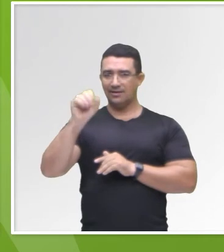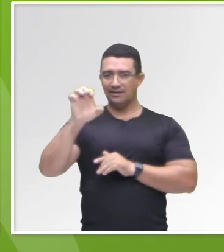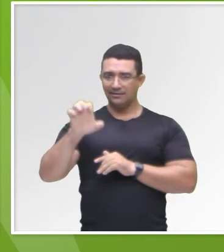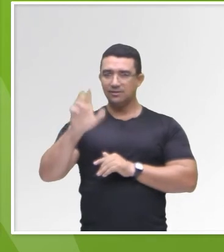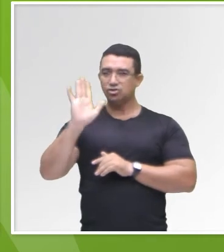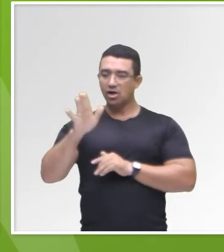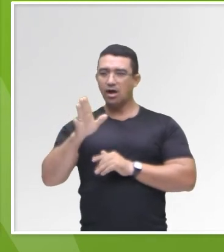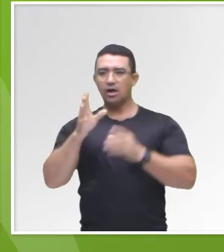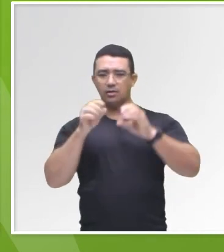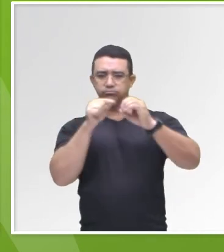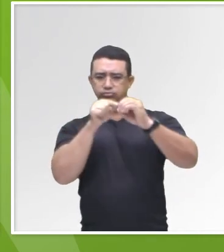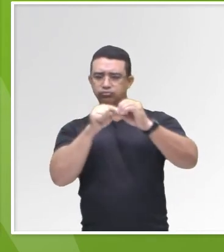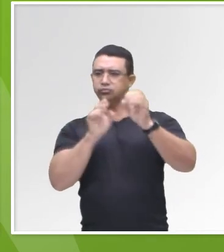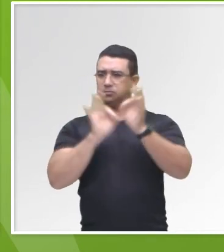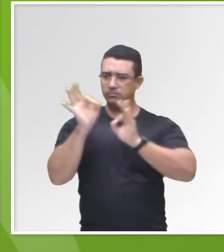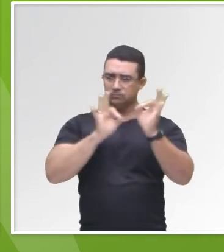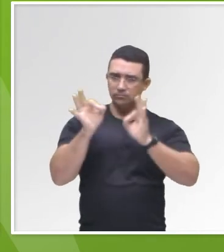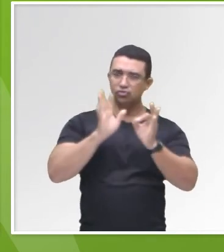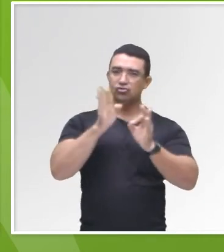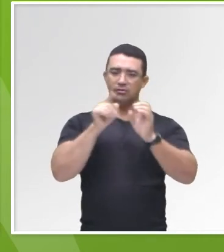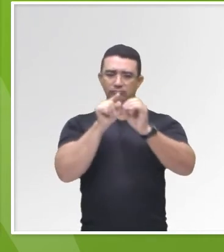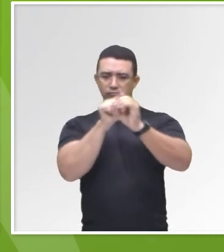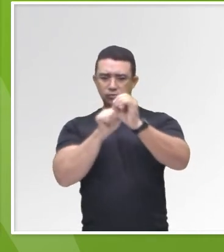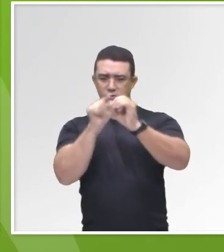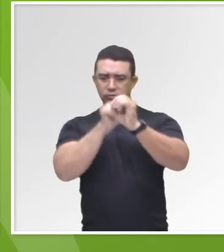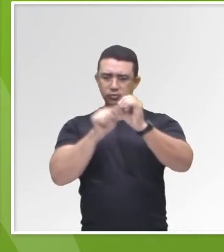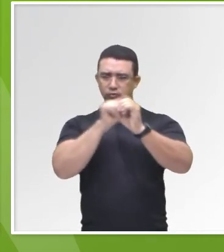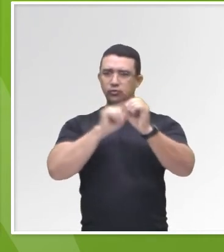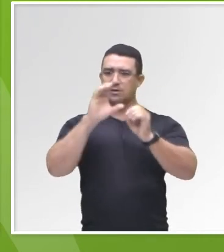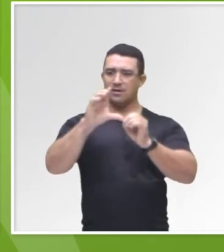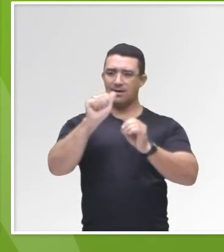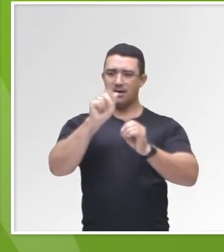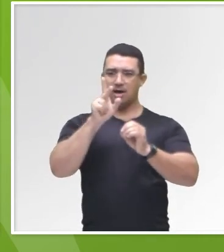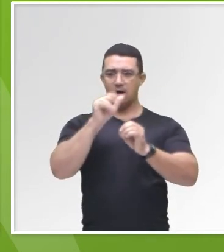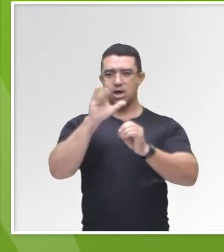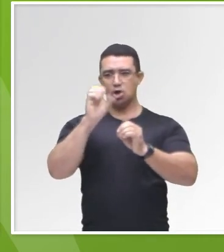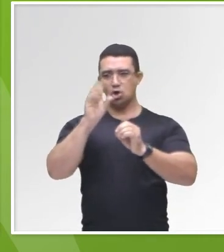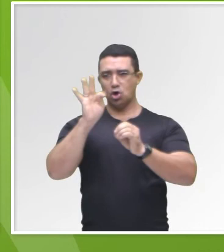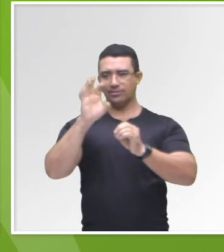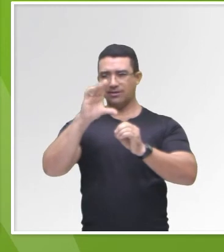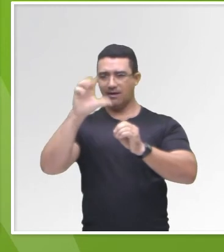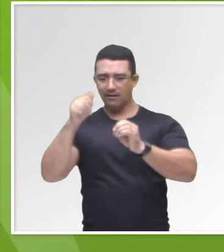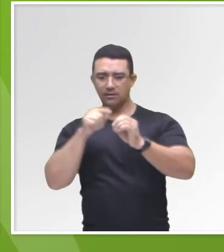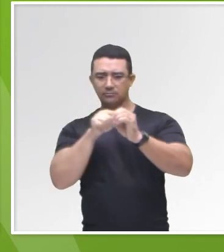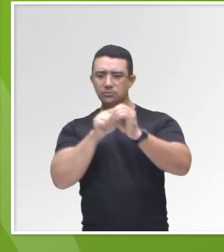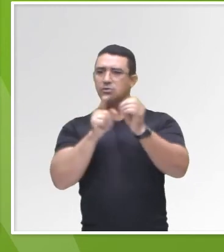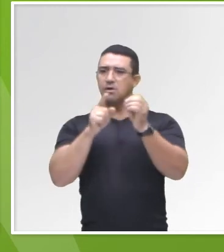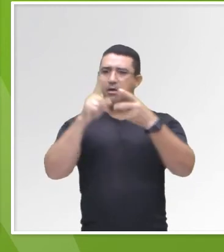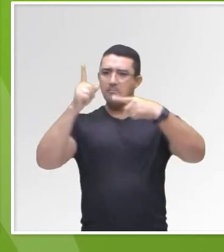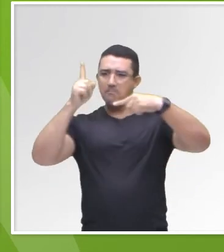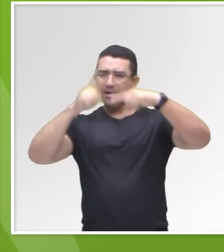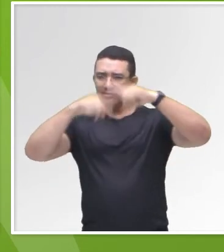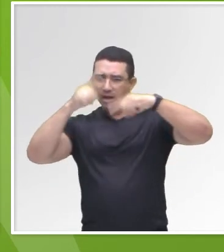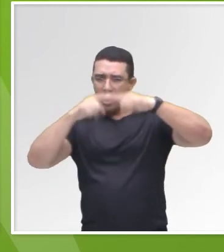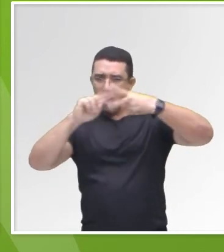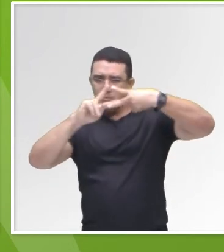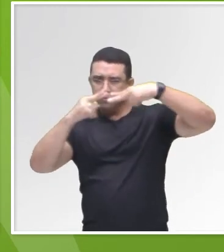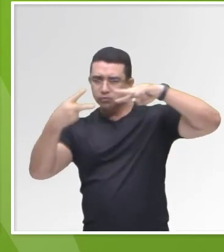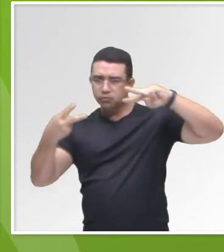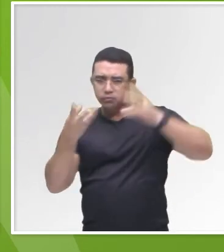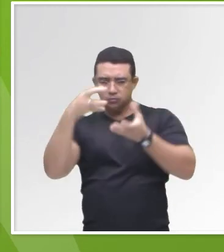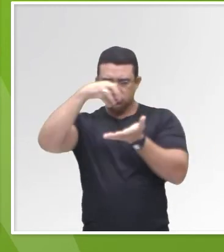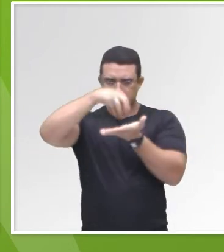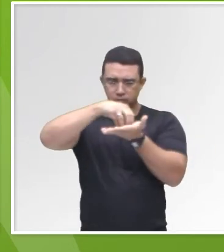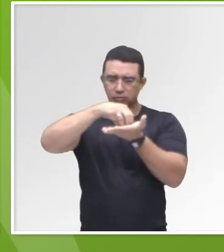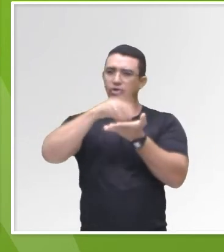a carioteca, né? Todos os cromossomos ali, o material genético organizado no interior da célula. Então ela já está pronta